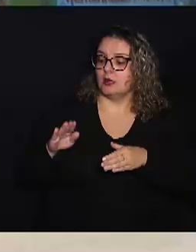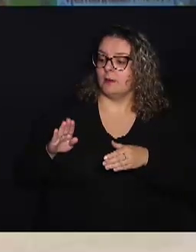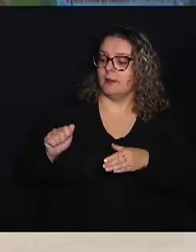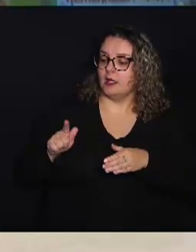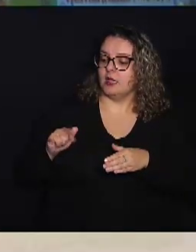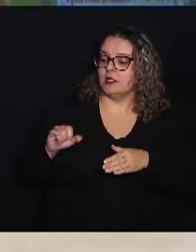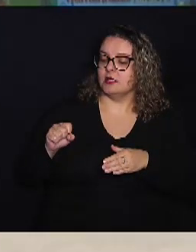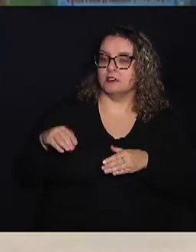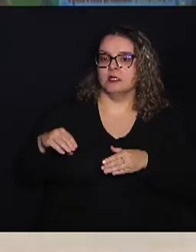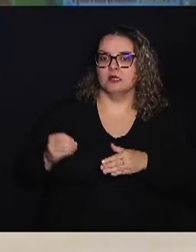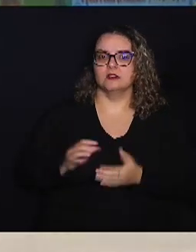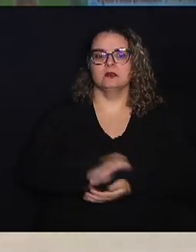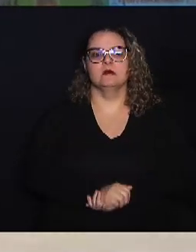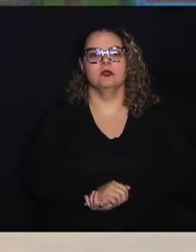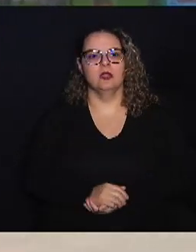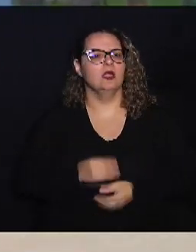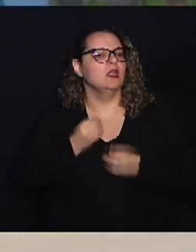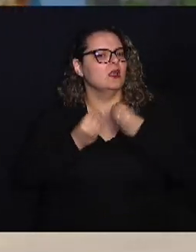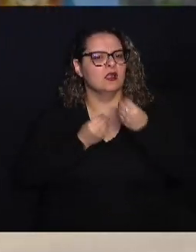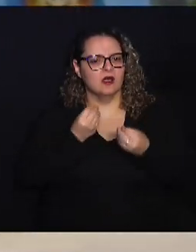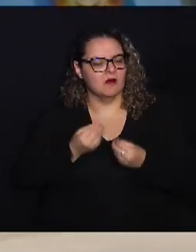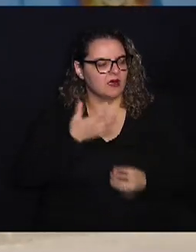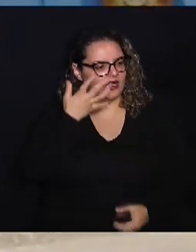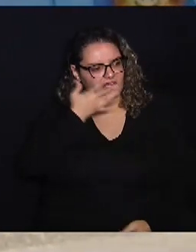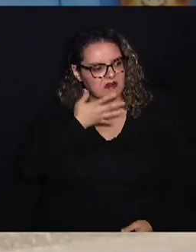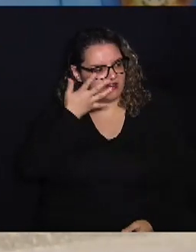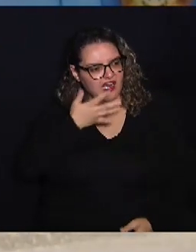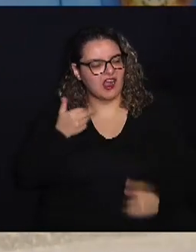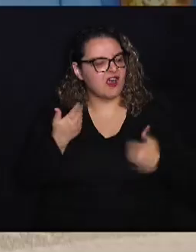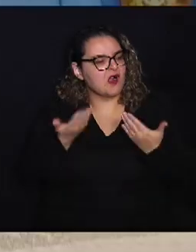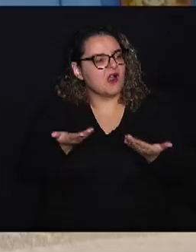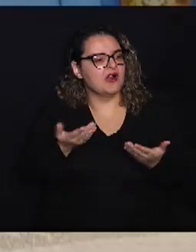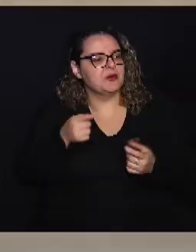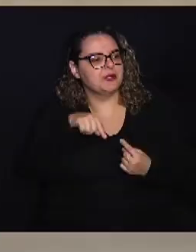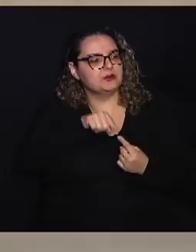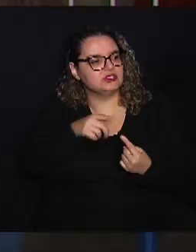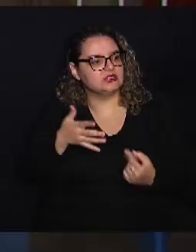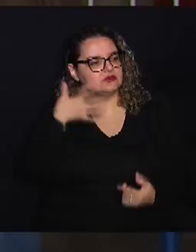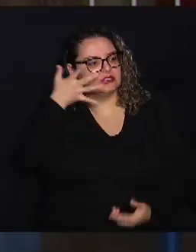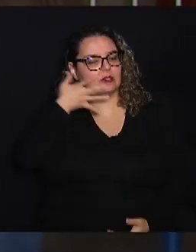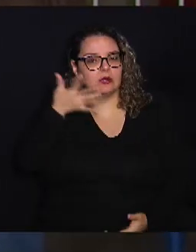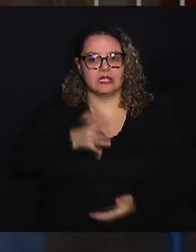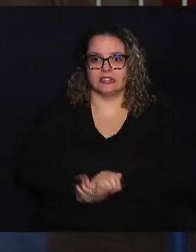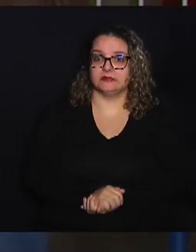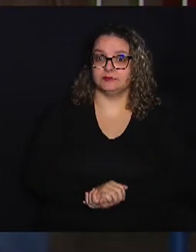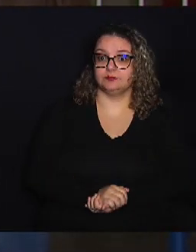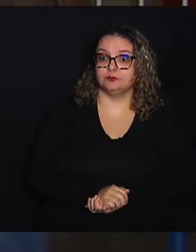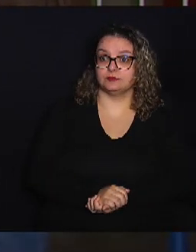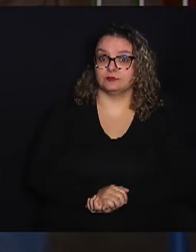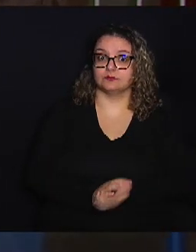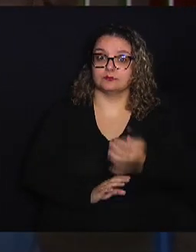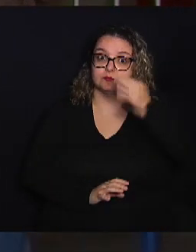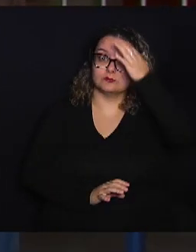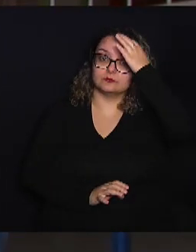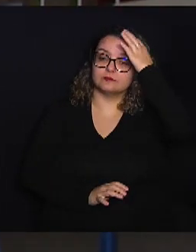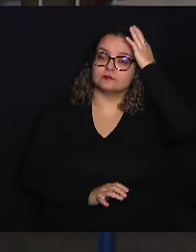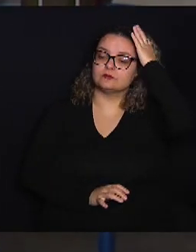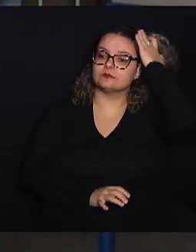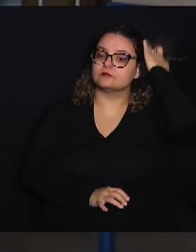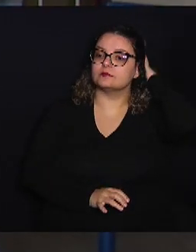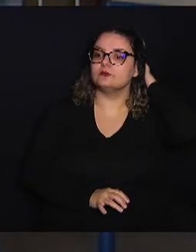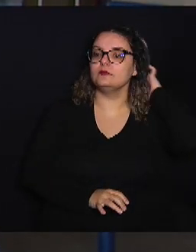esses... Como que vão ser as palestras? Qual que é o objetivo dessas palestras? A gente tem um